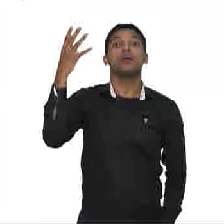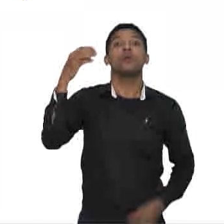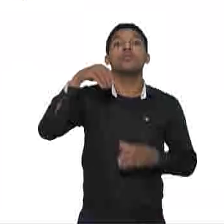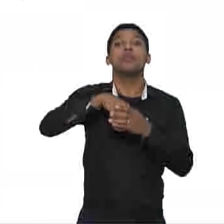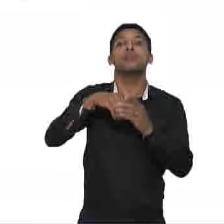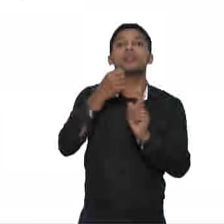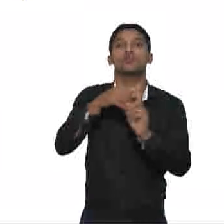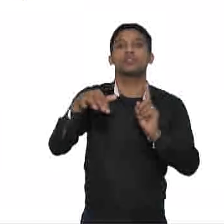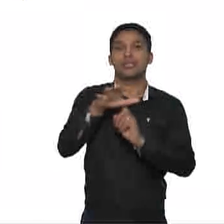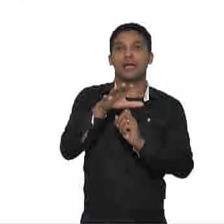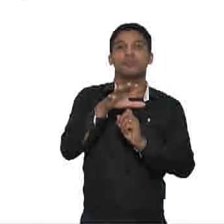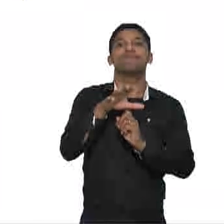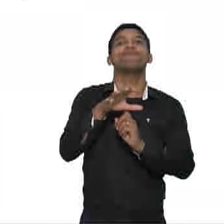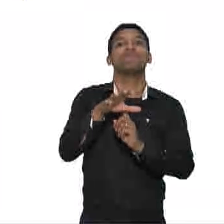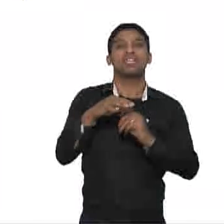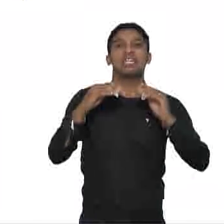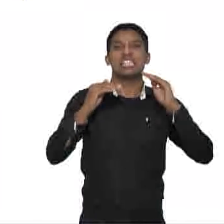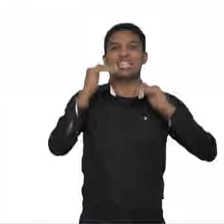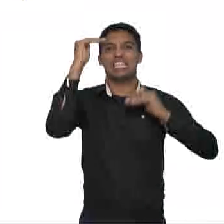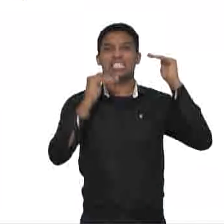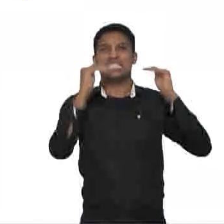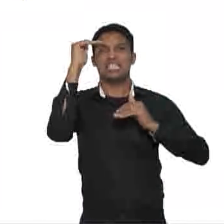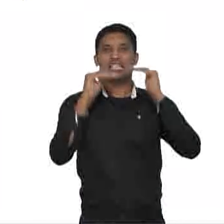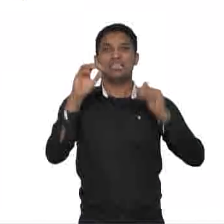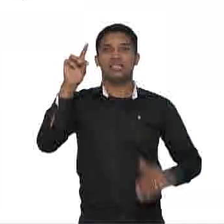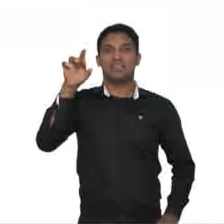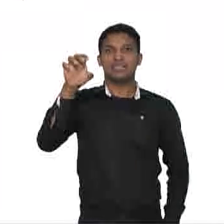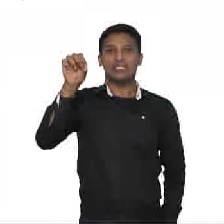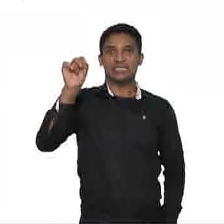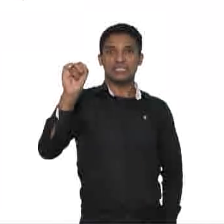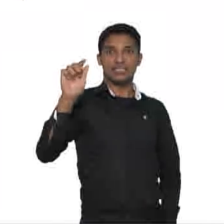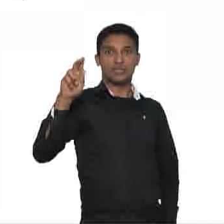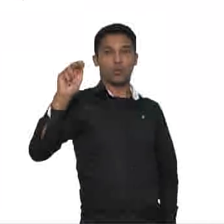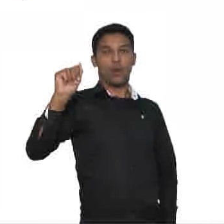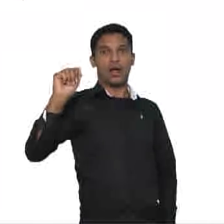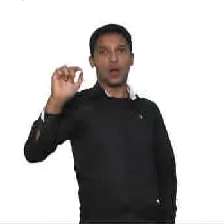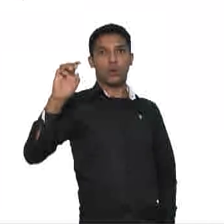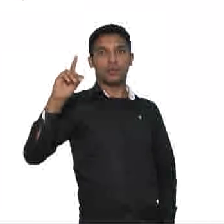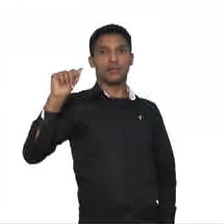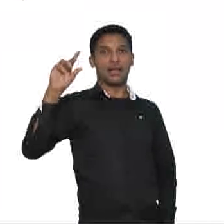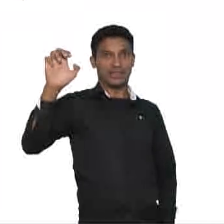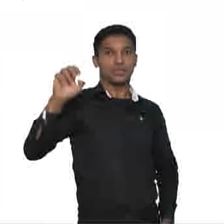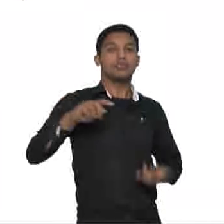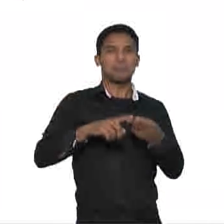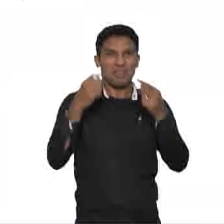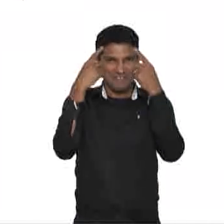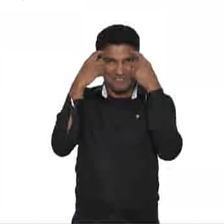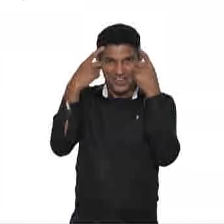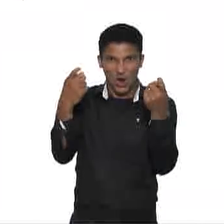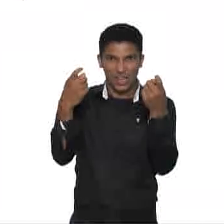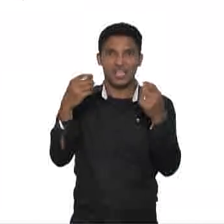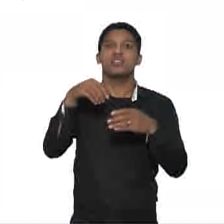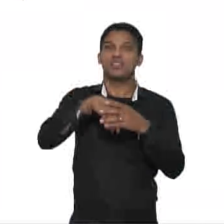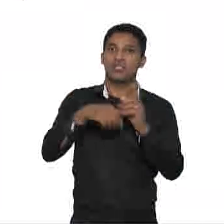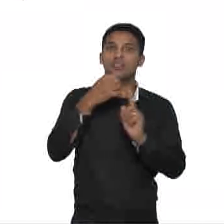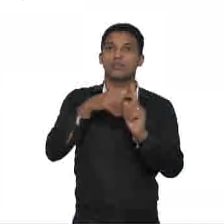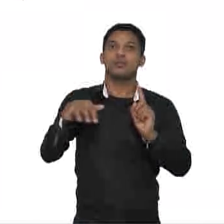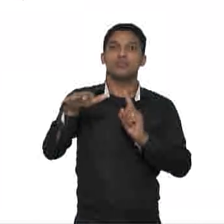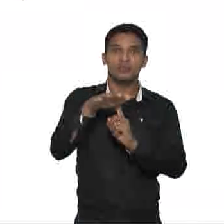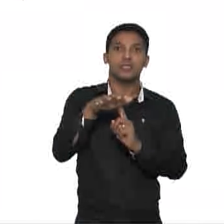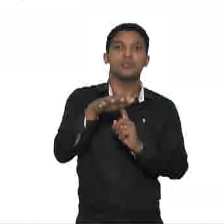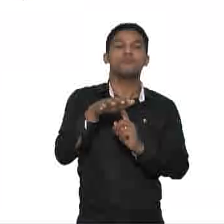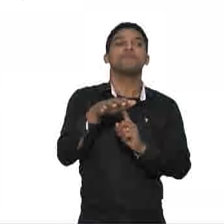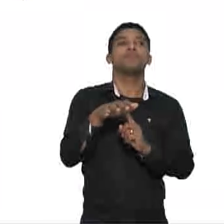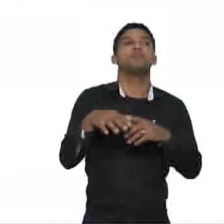subemprego, violência urbana e graves problemas ambientais. Sobre os problemas socioambientais nos espaços